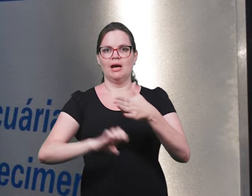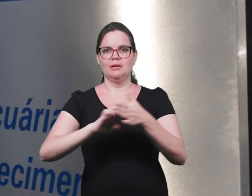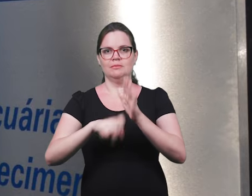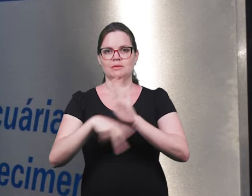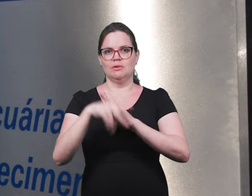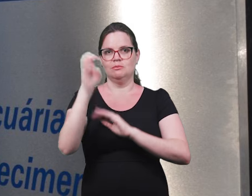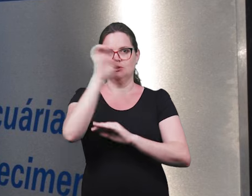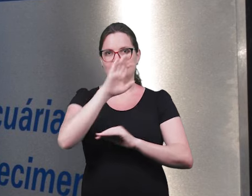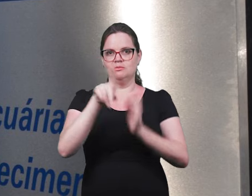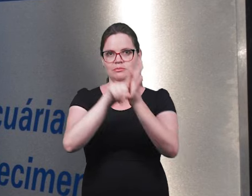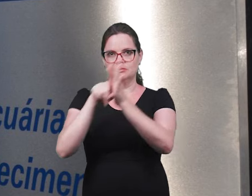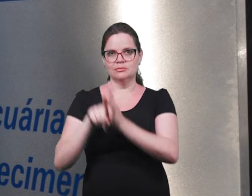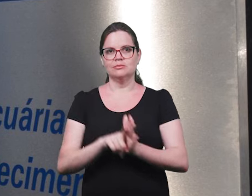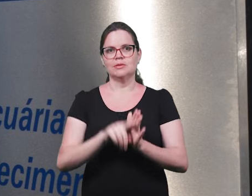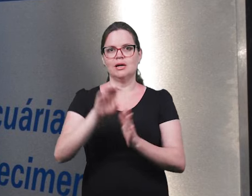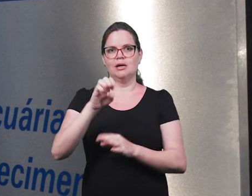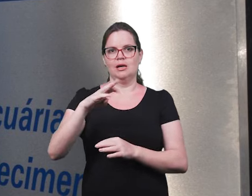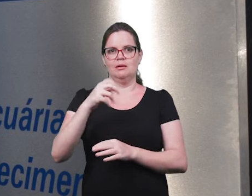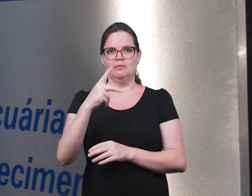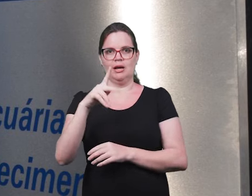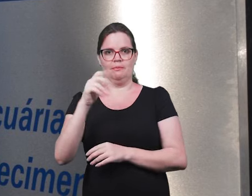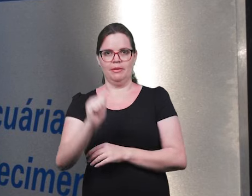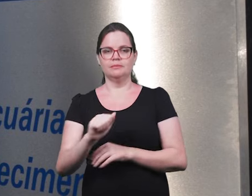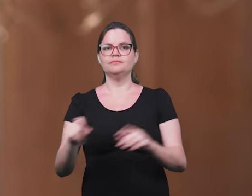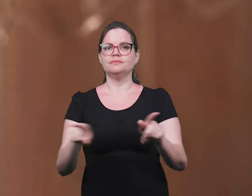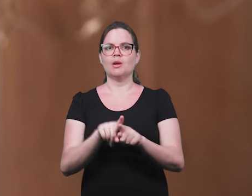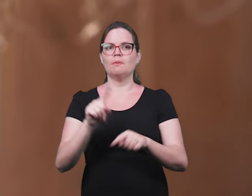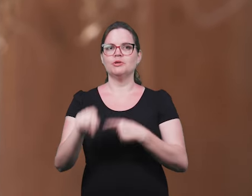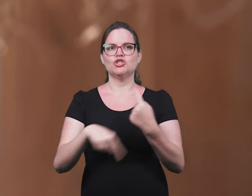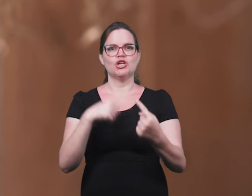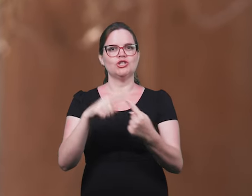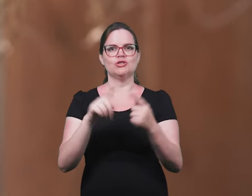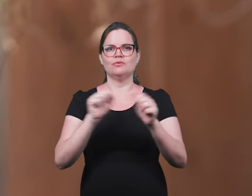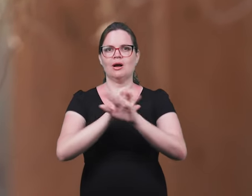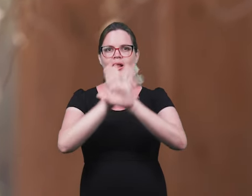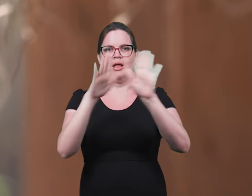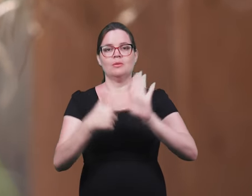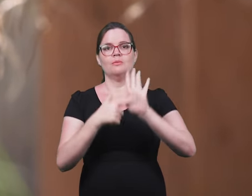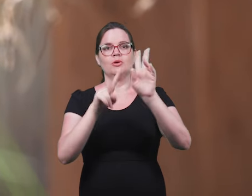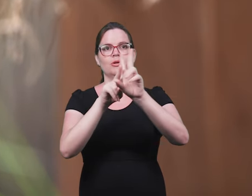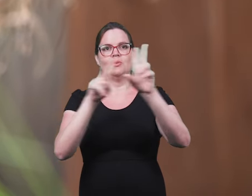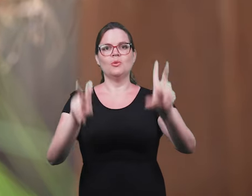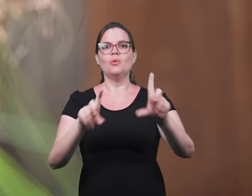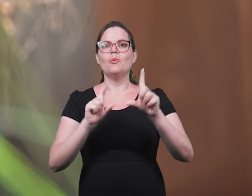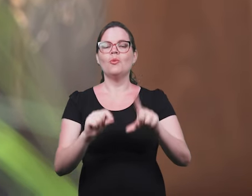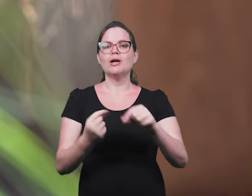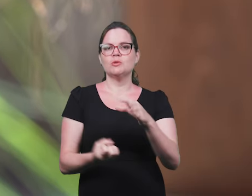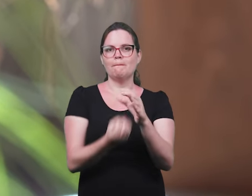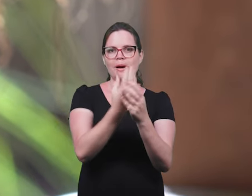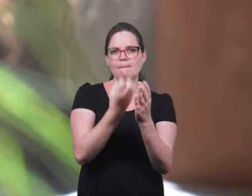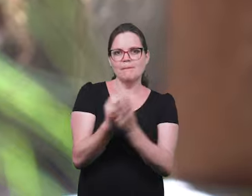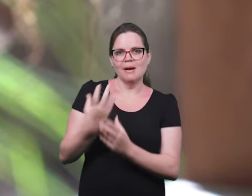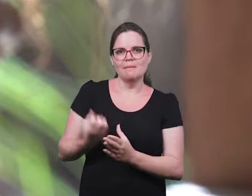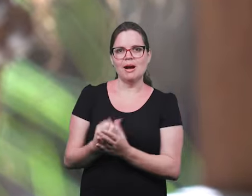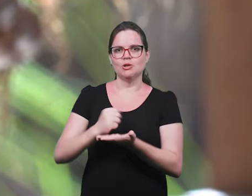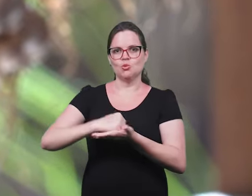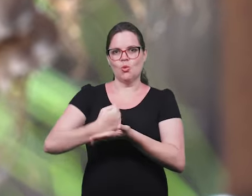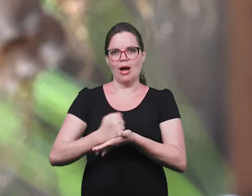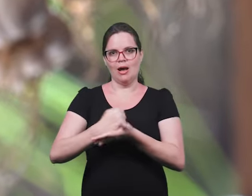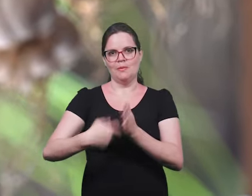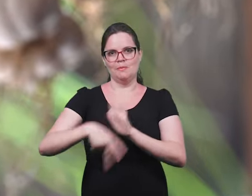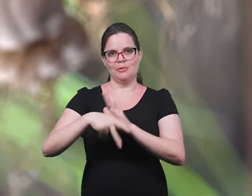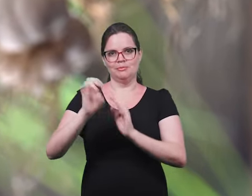Empresa Brasileira de Pesquisa Agropecuária, a Embrapa. O objetivo é, claro, aumentar a produtividade e a qualidade do alho